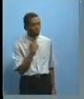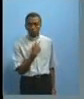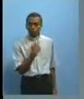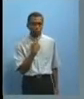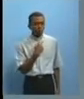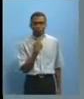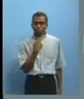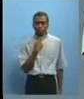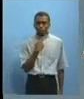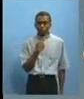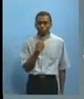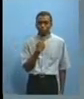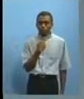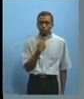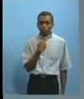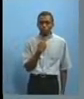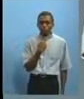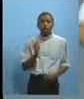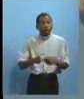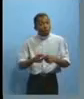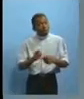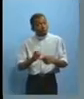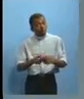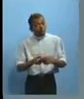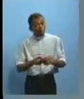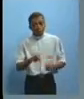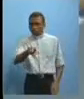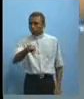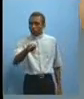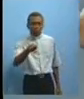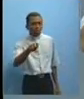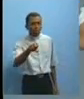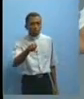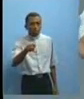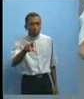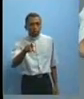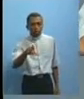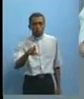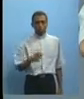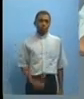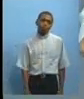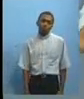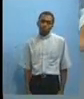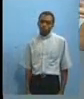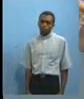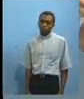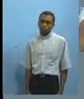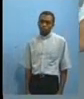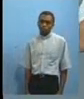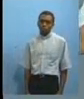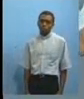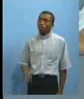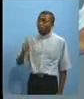Então não se trata de fazer aqui uma pedagogia do medo Olha se você não fizer isso, não A palavra de Deus ela é